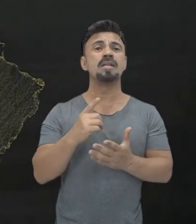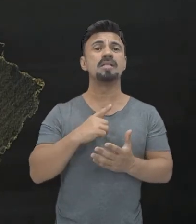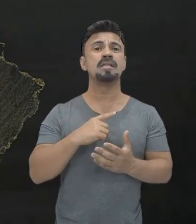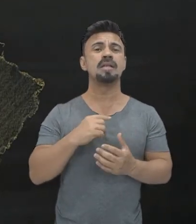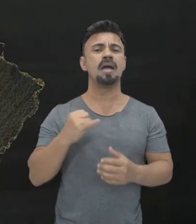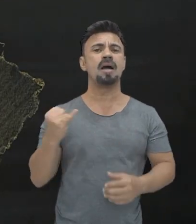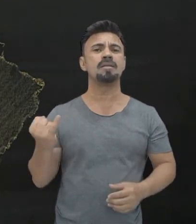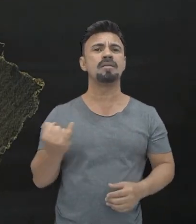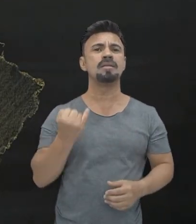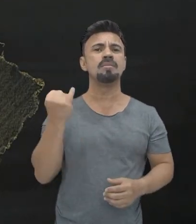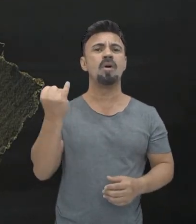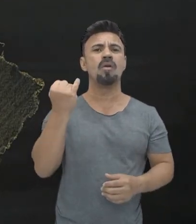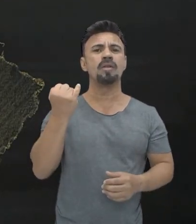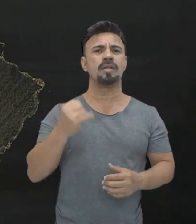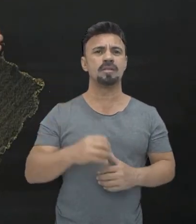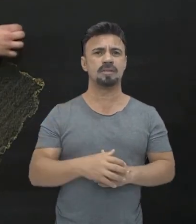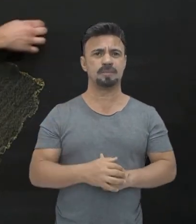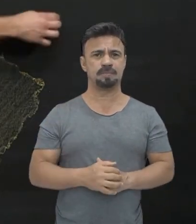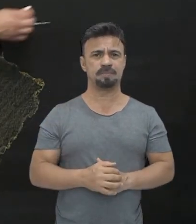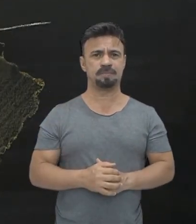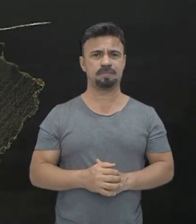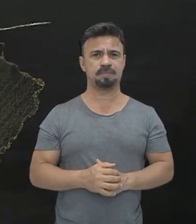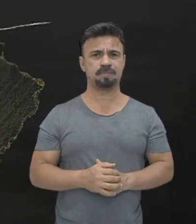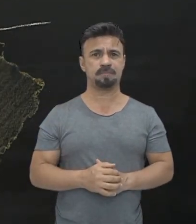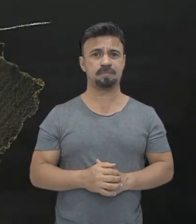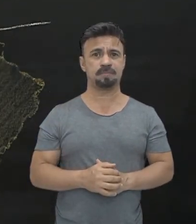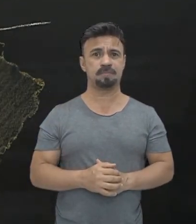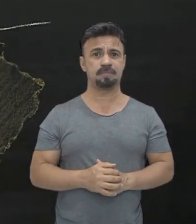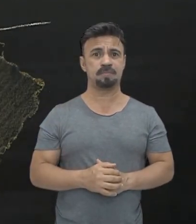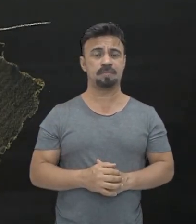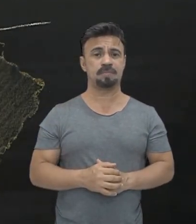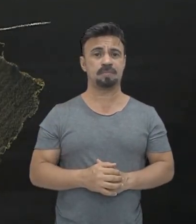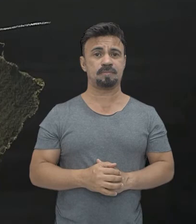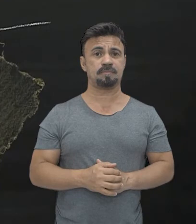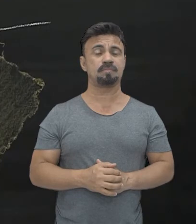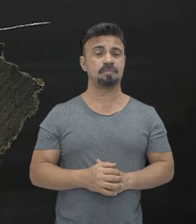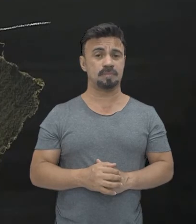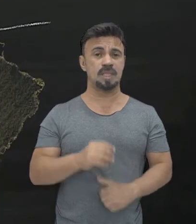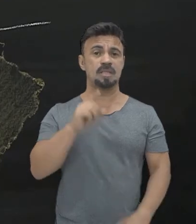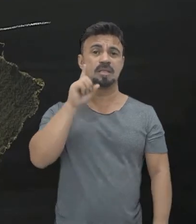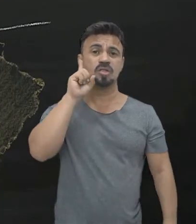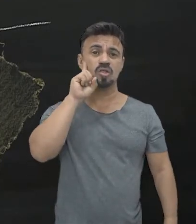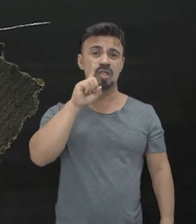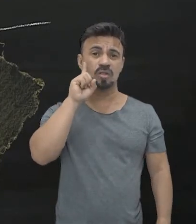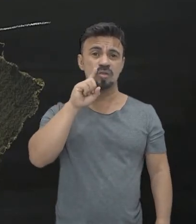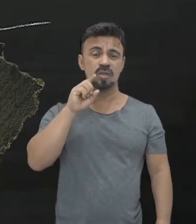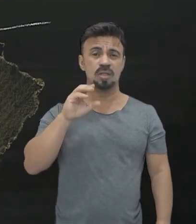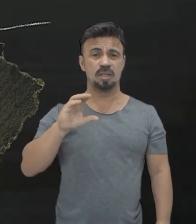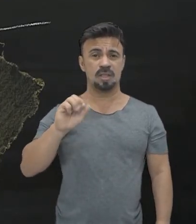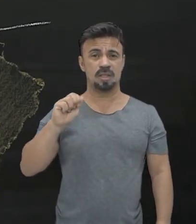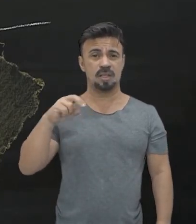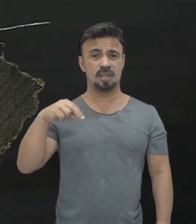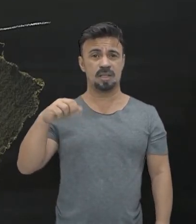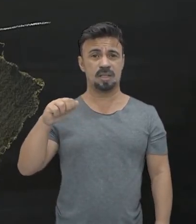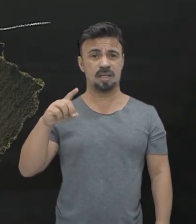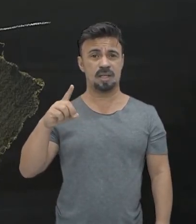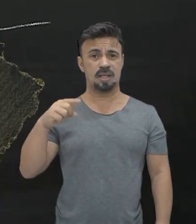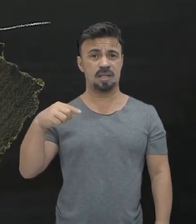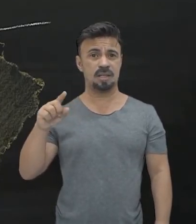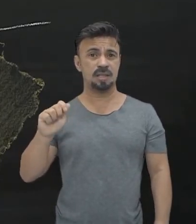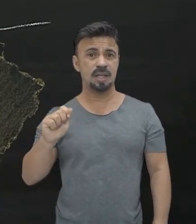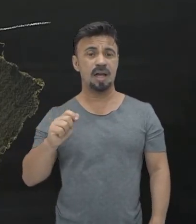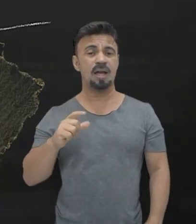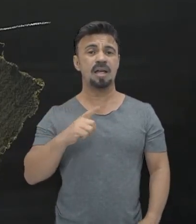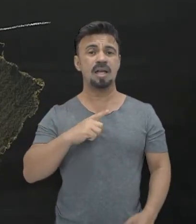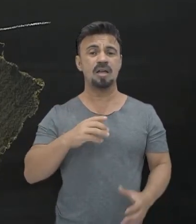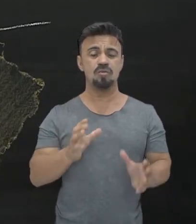importância nessa divisão, pois Estados Unidos e Canadá fazem parte do grupo